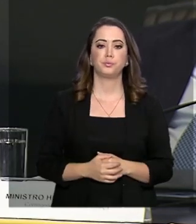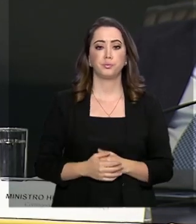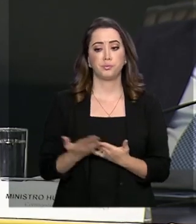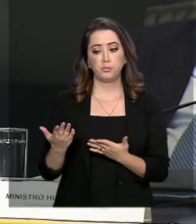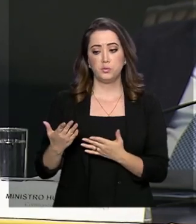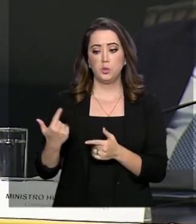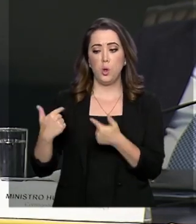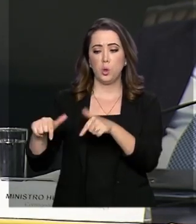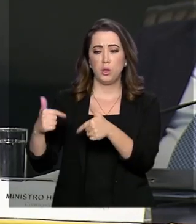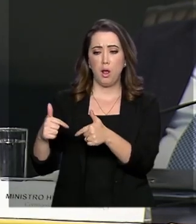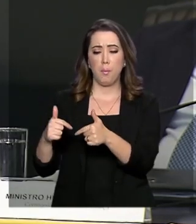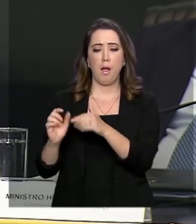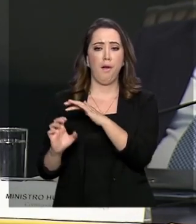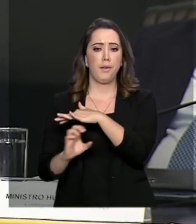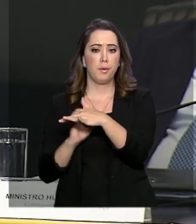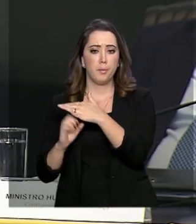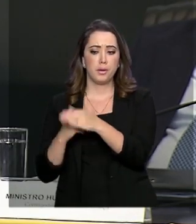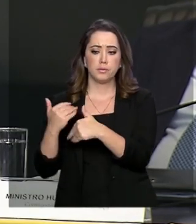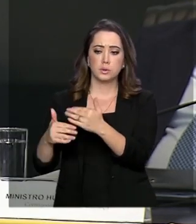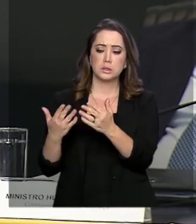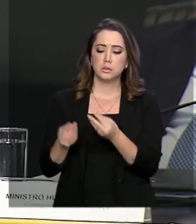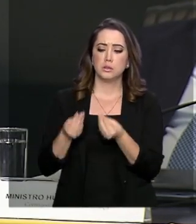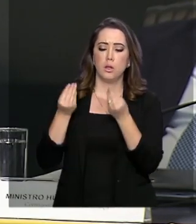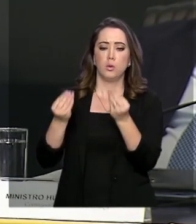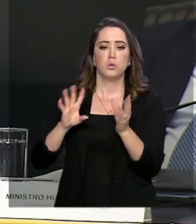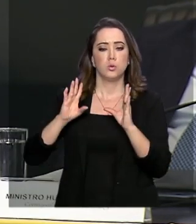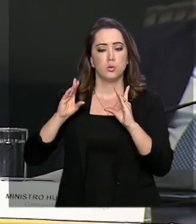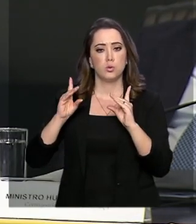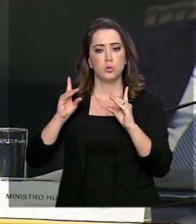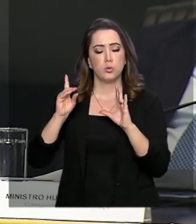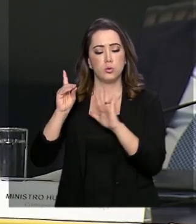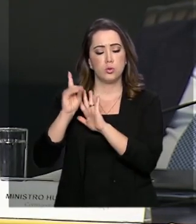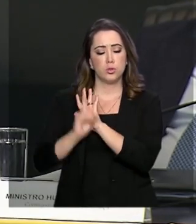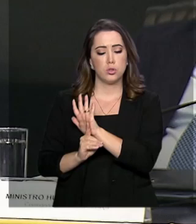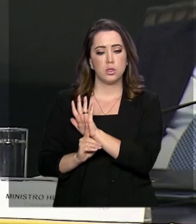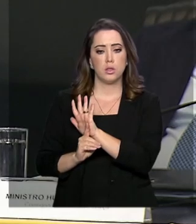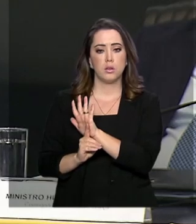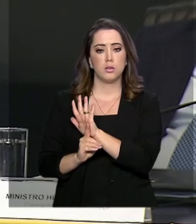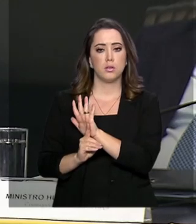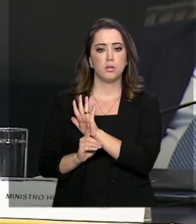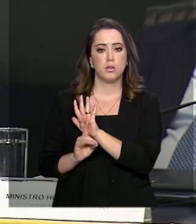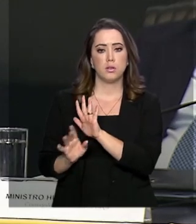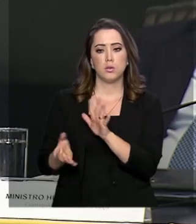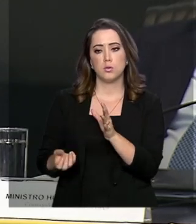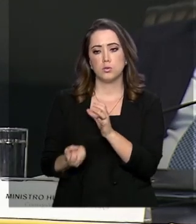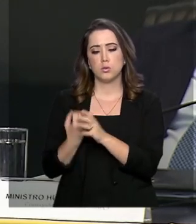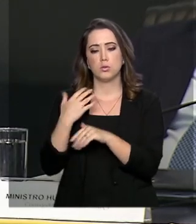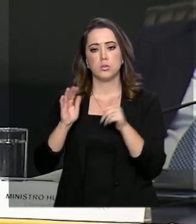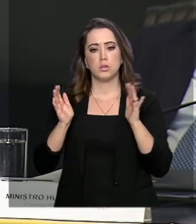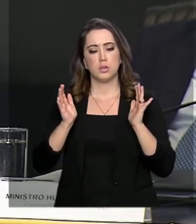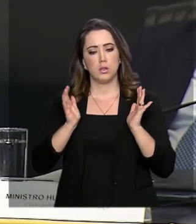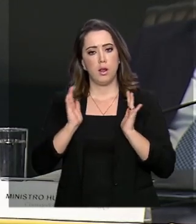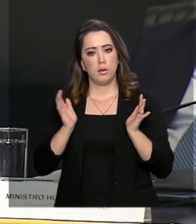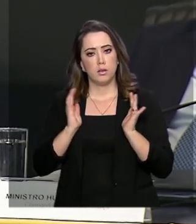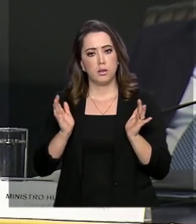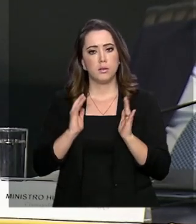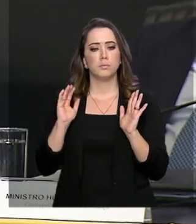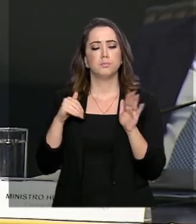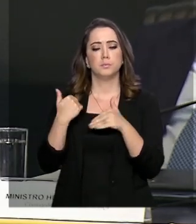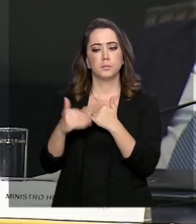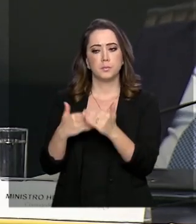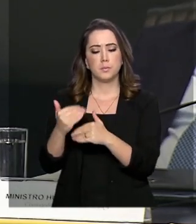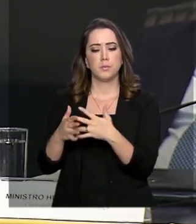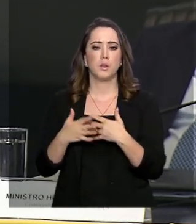enriquecimento da população, vão dar o direito de enriquecer das populações, de prosperarem,